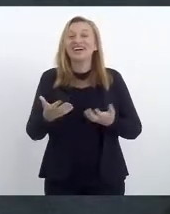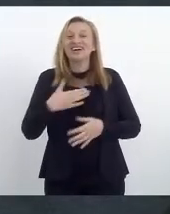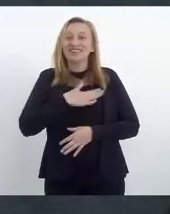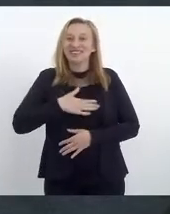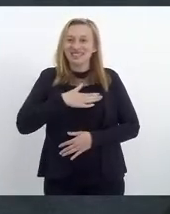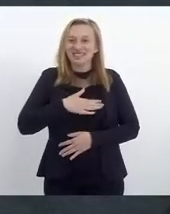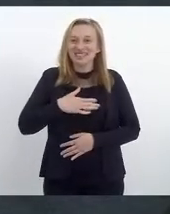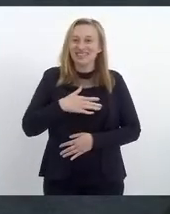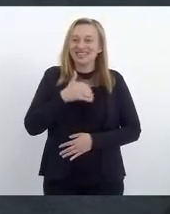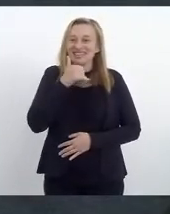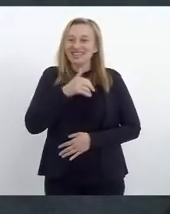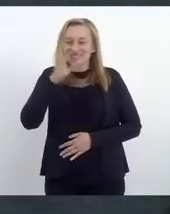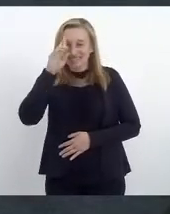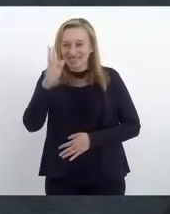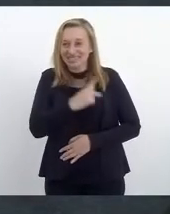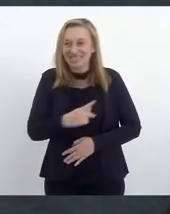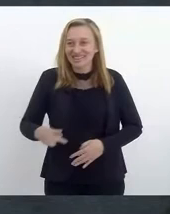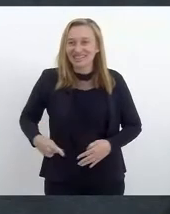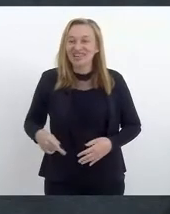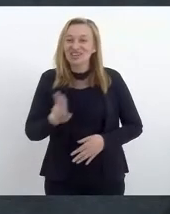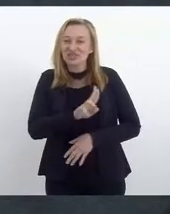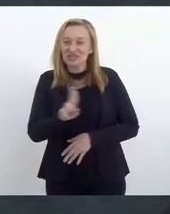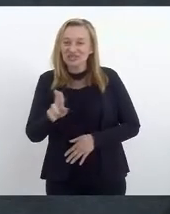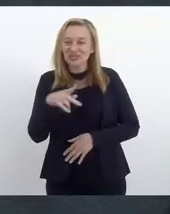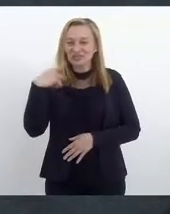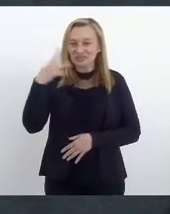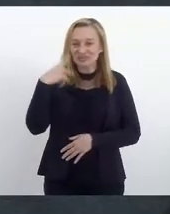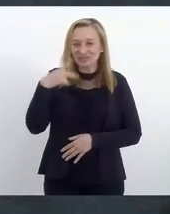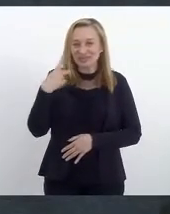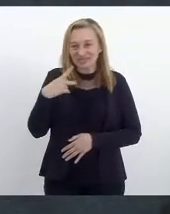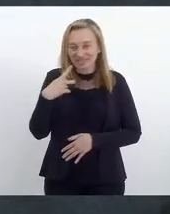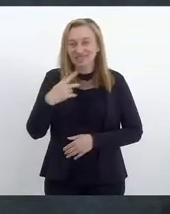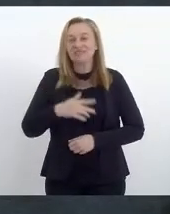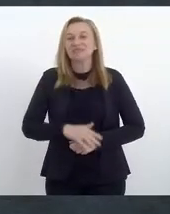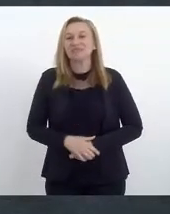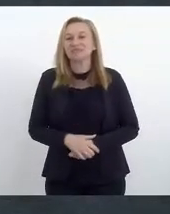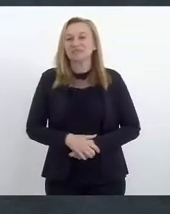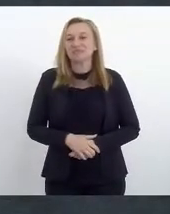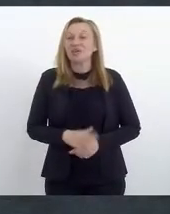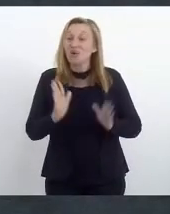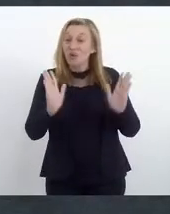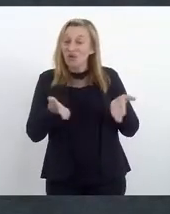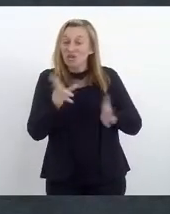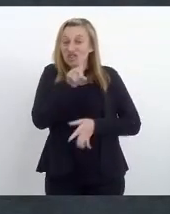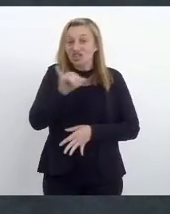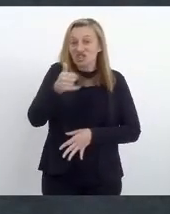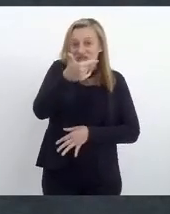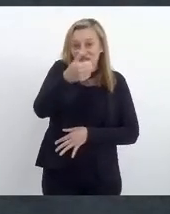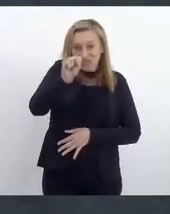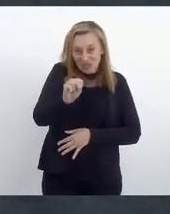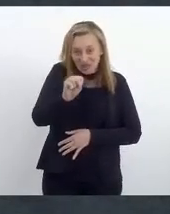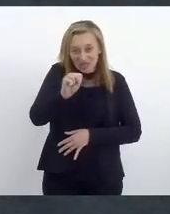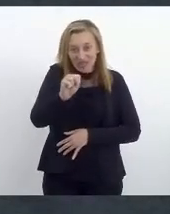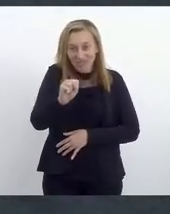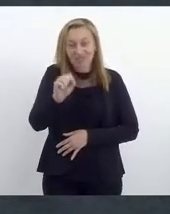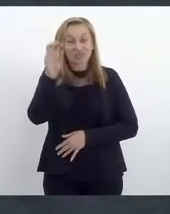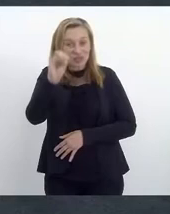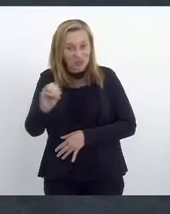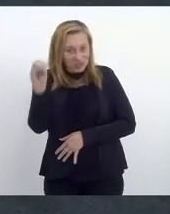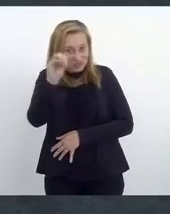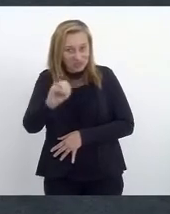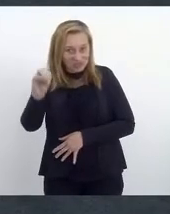Vossa Excelência, em nome do Parlamento Fluminense, hoje, dia 28 de